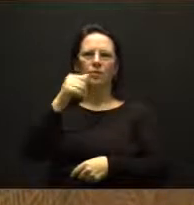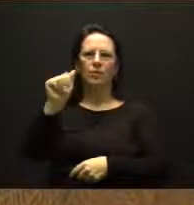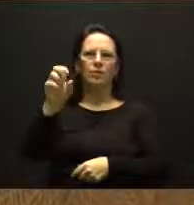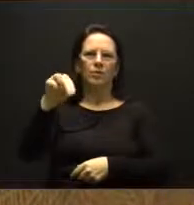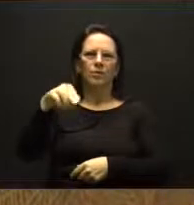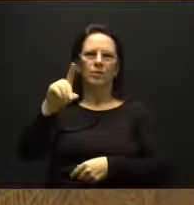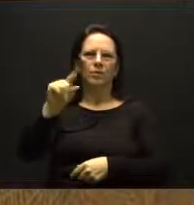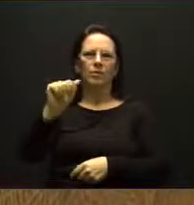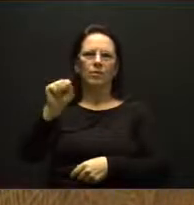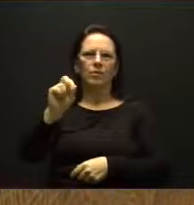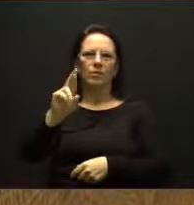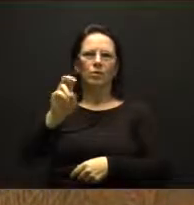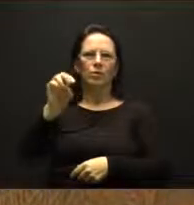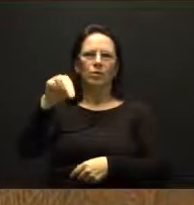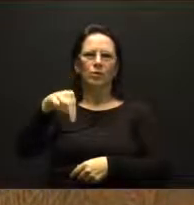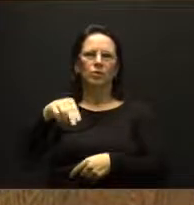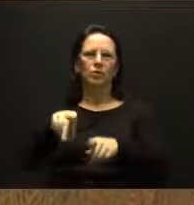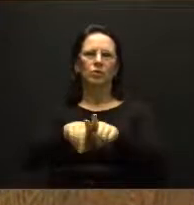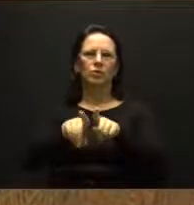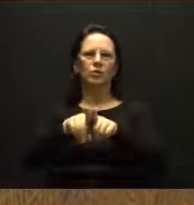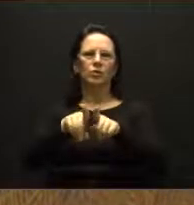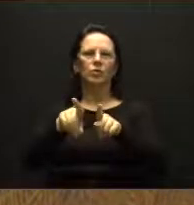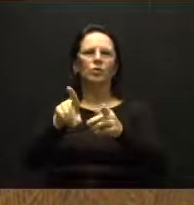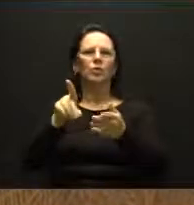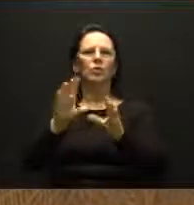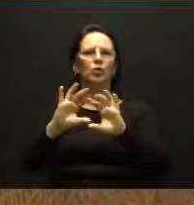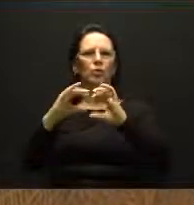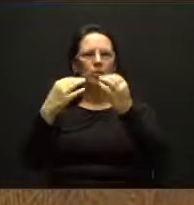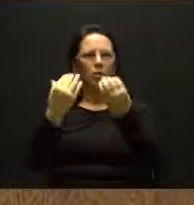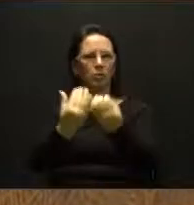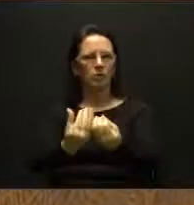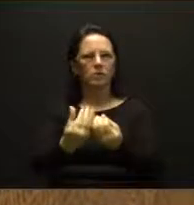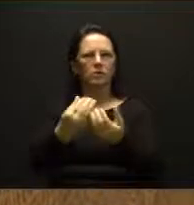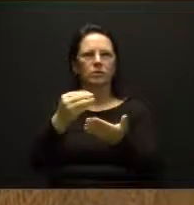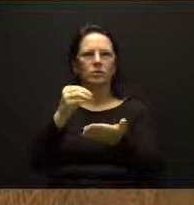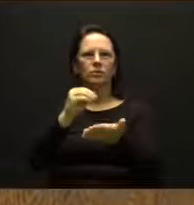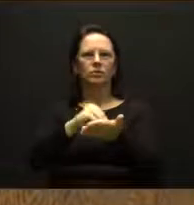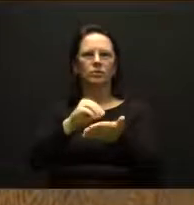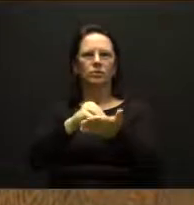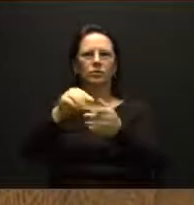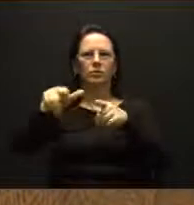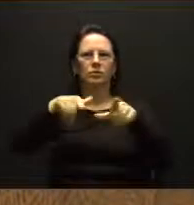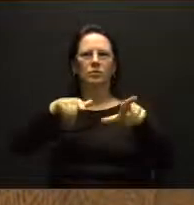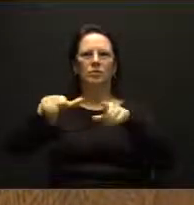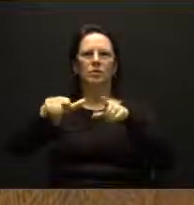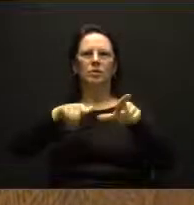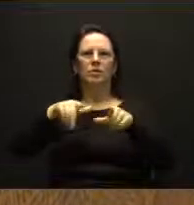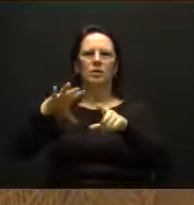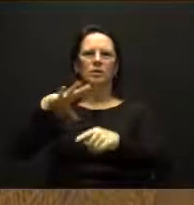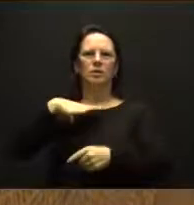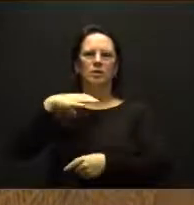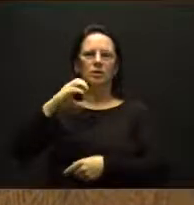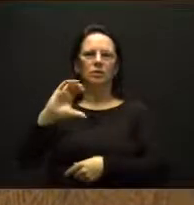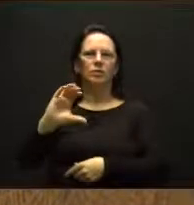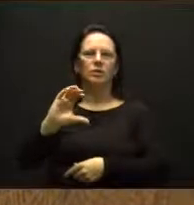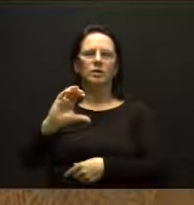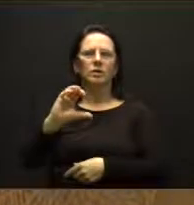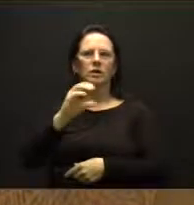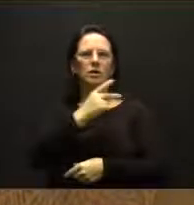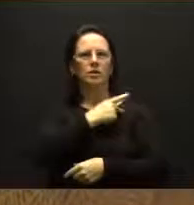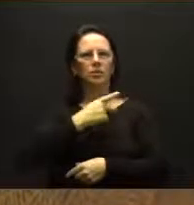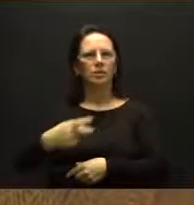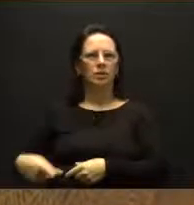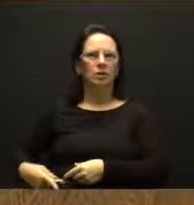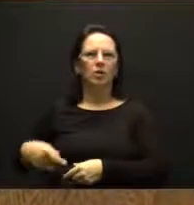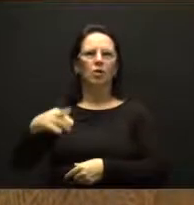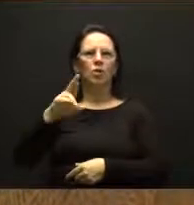representantes da comissão dos trabalhadores desempregados de cubatão nessa ocasião o vereador rodrigo ramos soares presidente